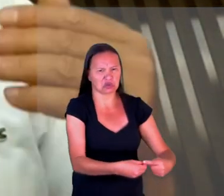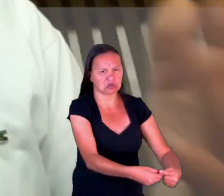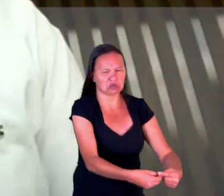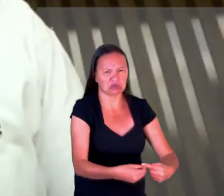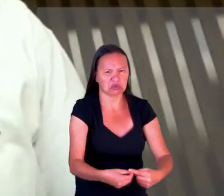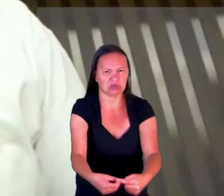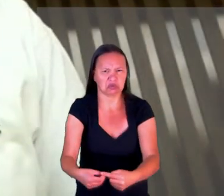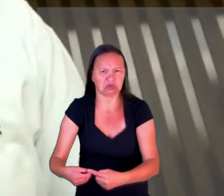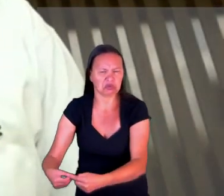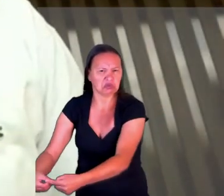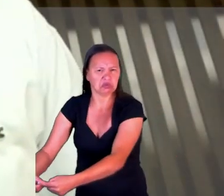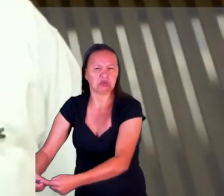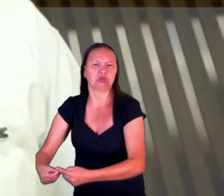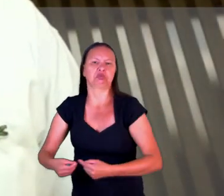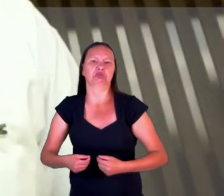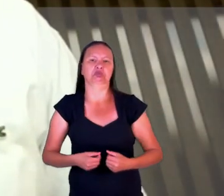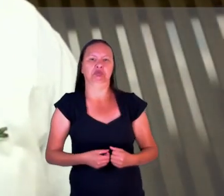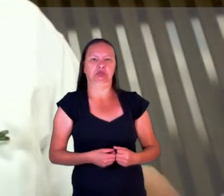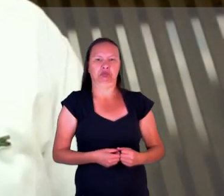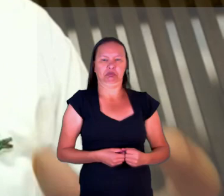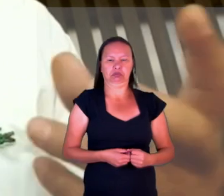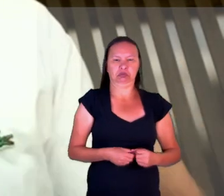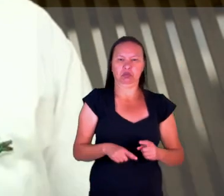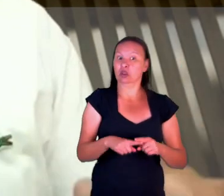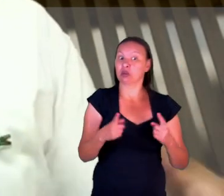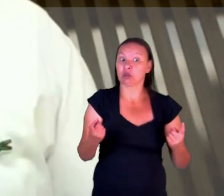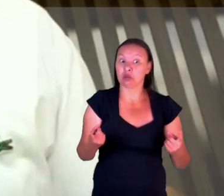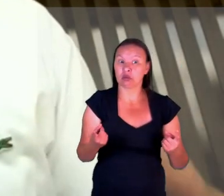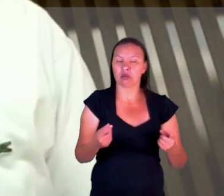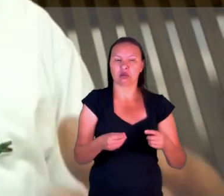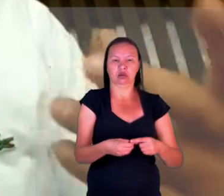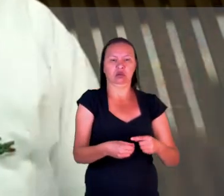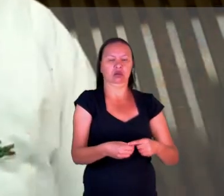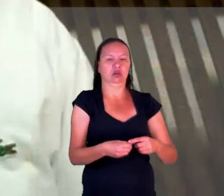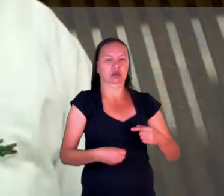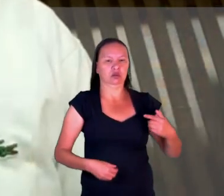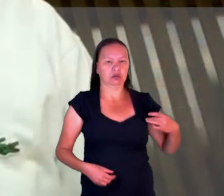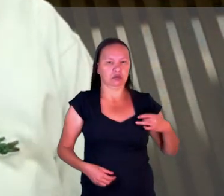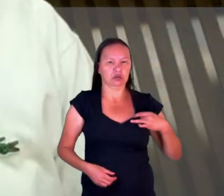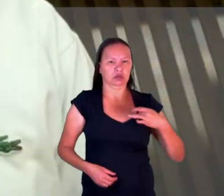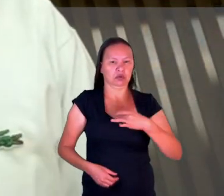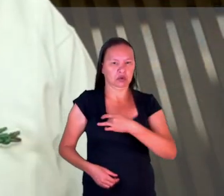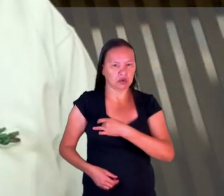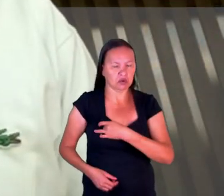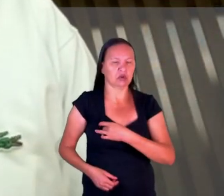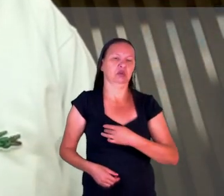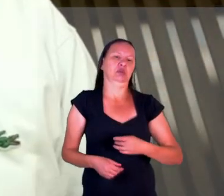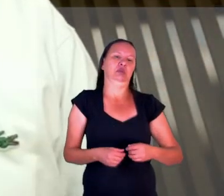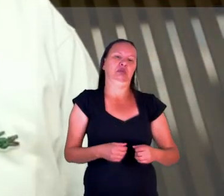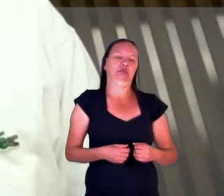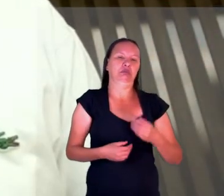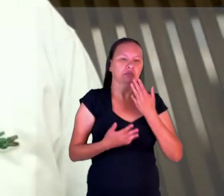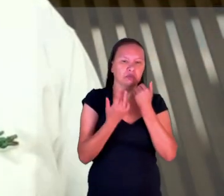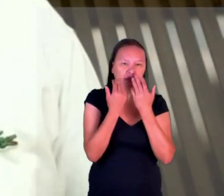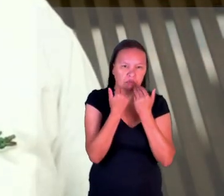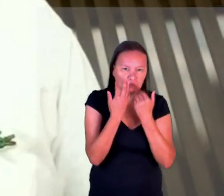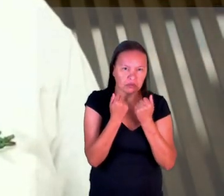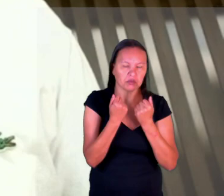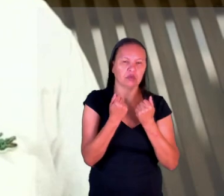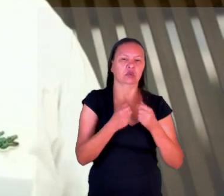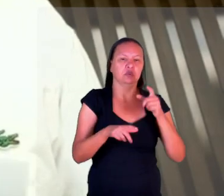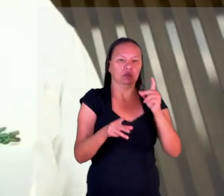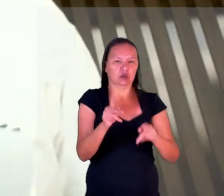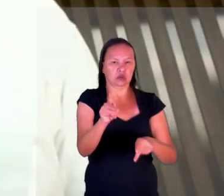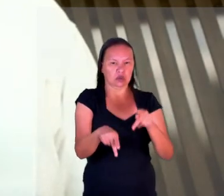ela é servida sem sem sem considerar o quadro de saúde o quadro das restrições alimentares dessa dessas